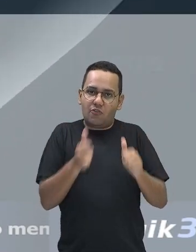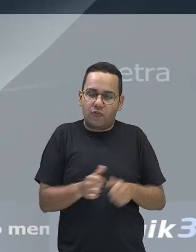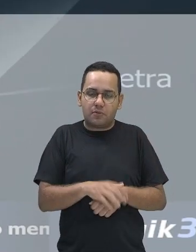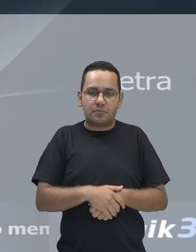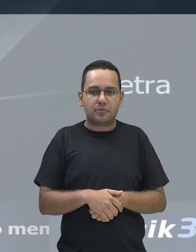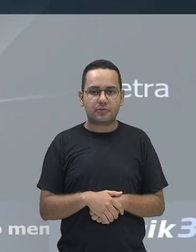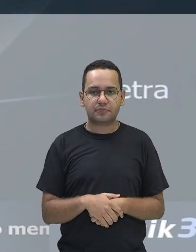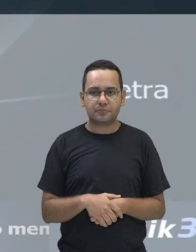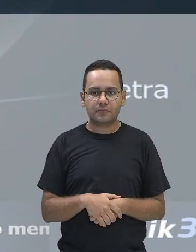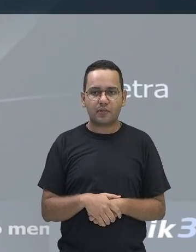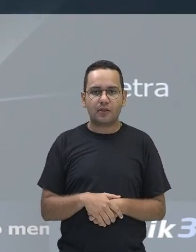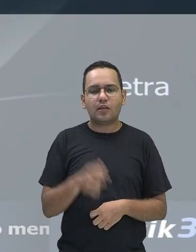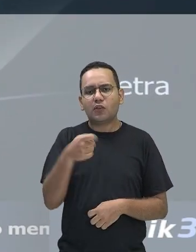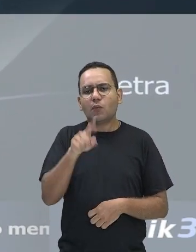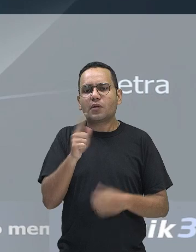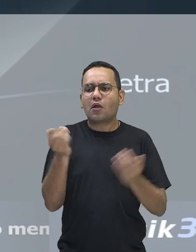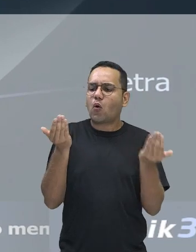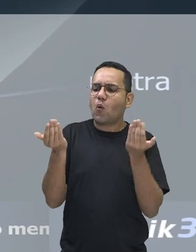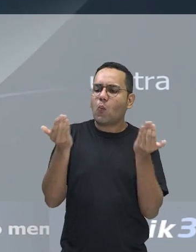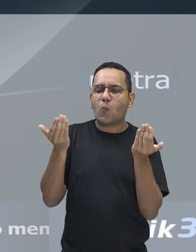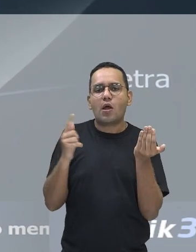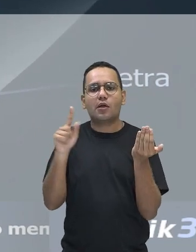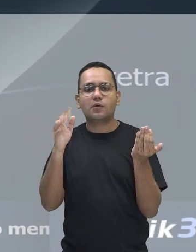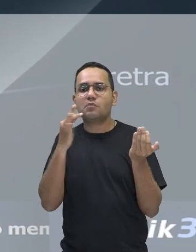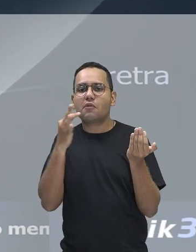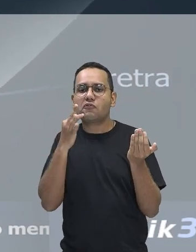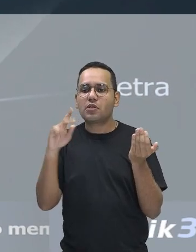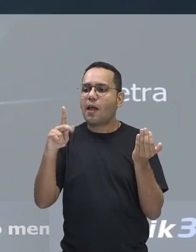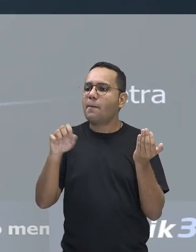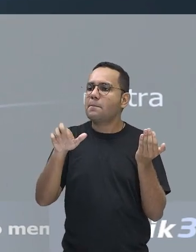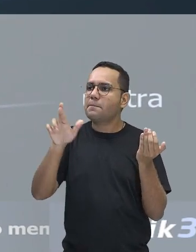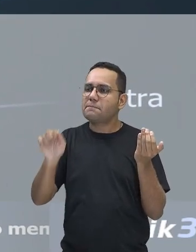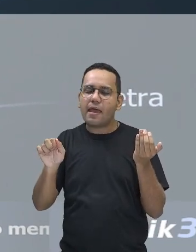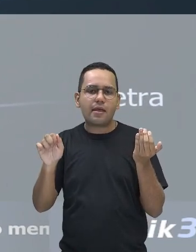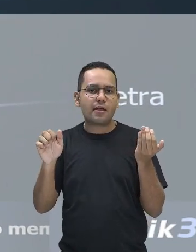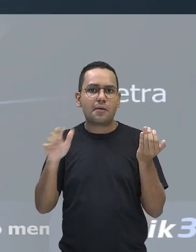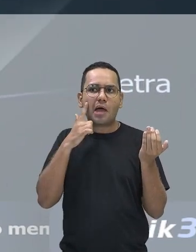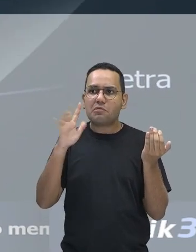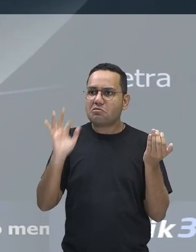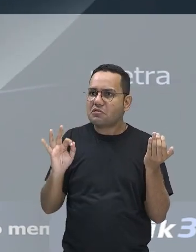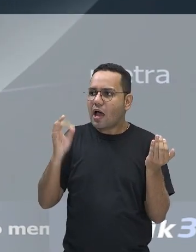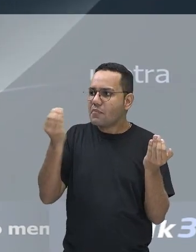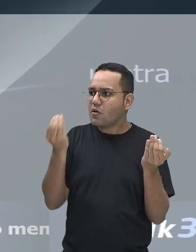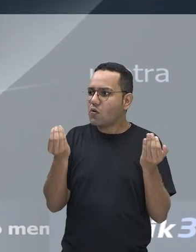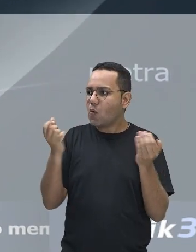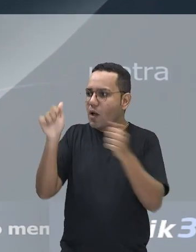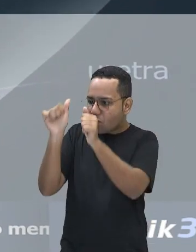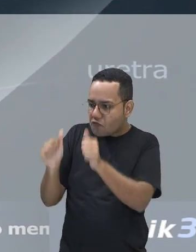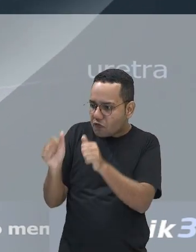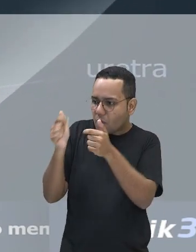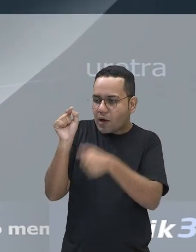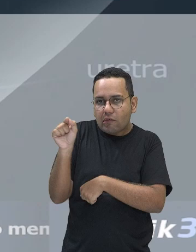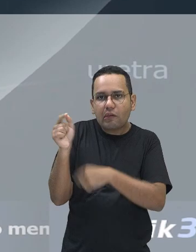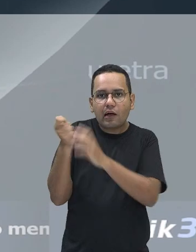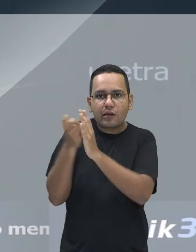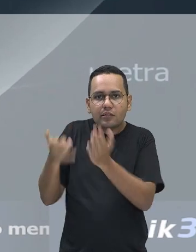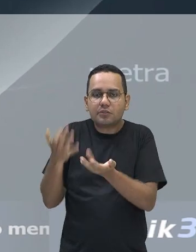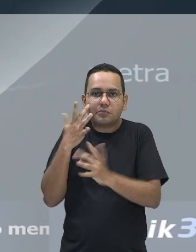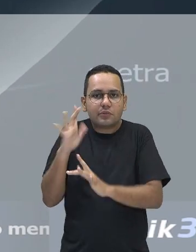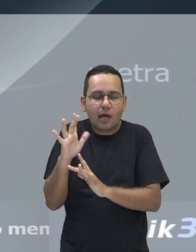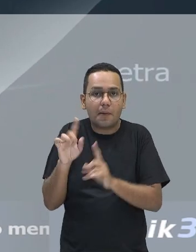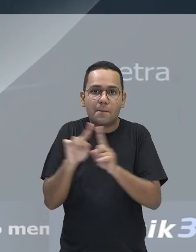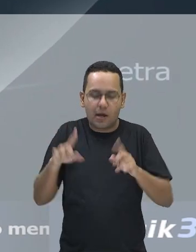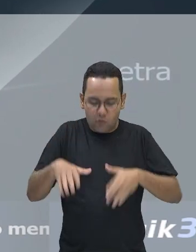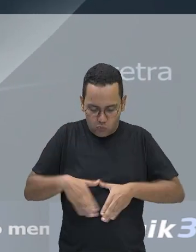ficar lembrando como é o formato da pera, que às vezes a gente demora, nem sabe como que é uma pera. Tá? Então perceba aí,